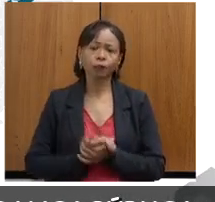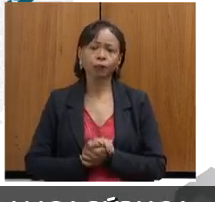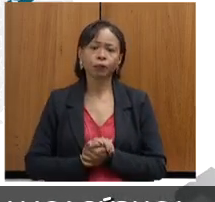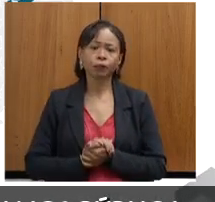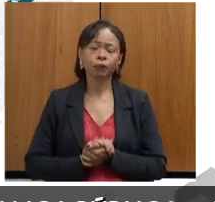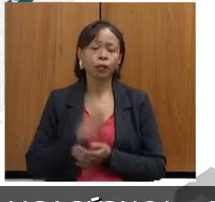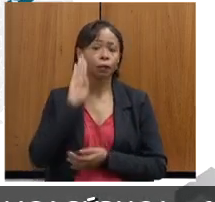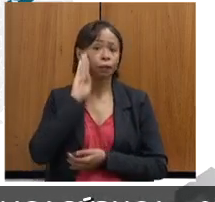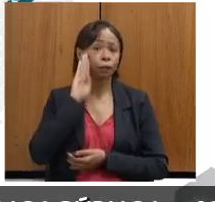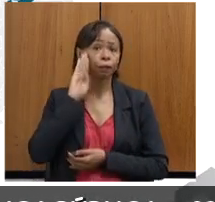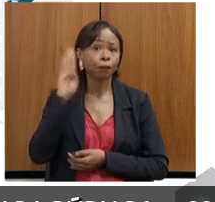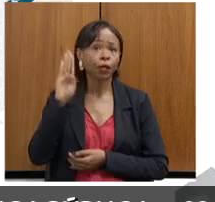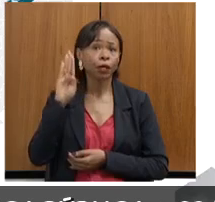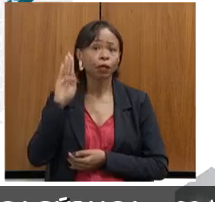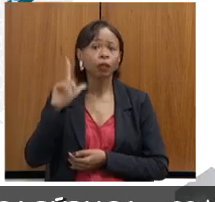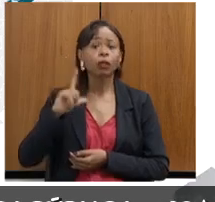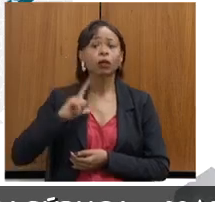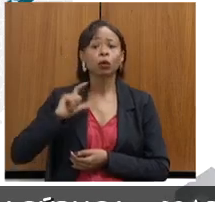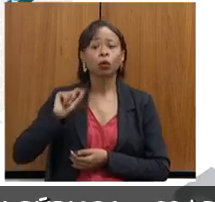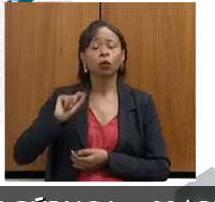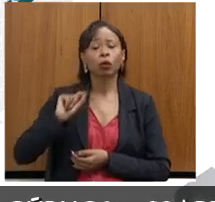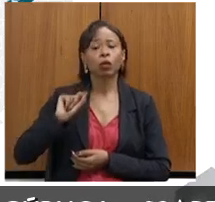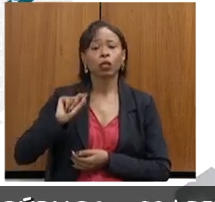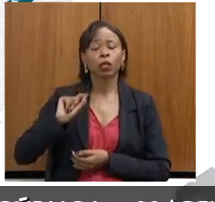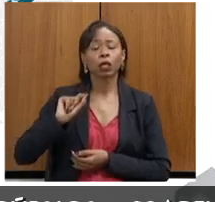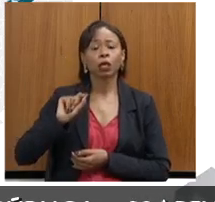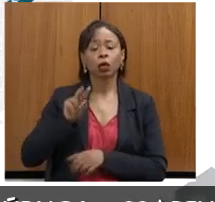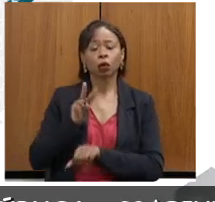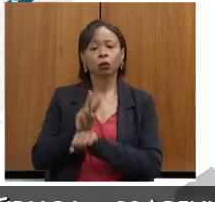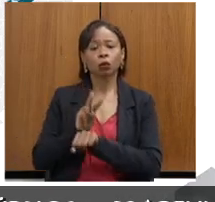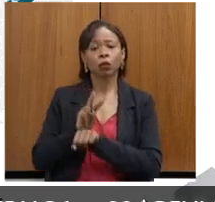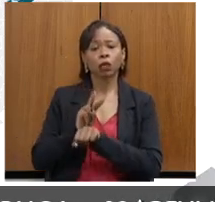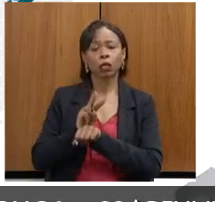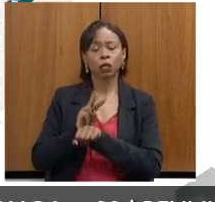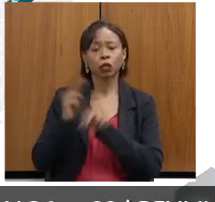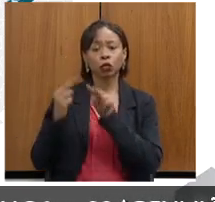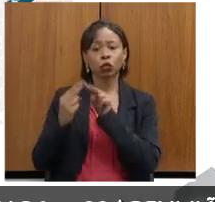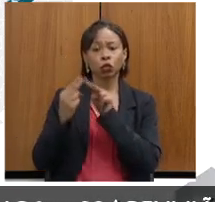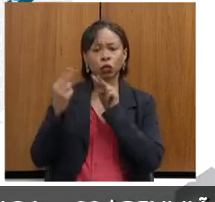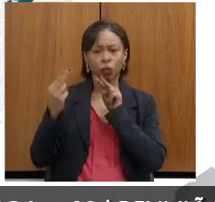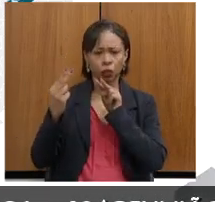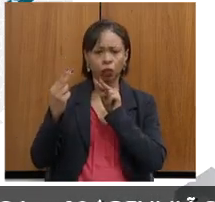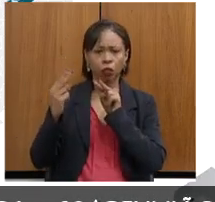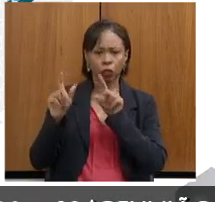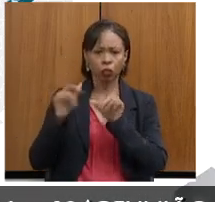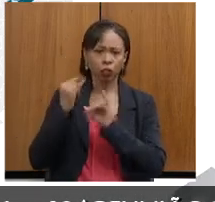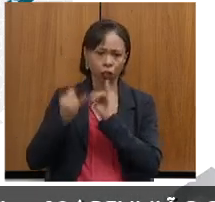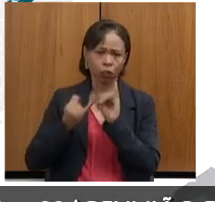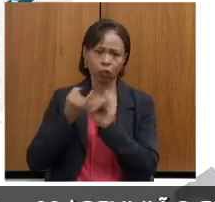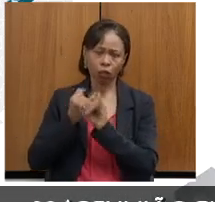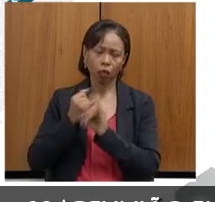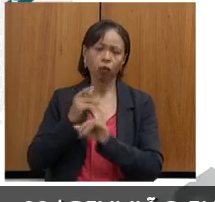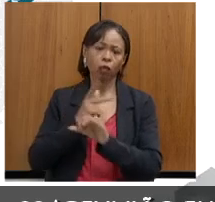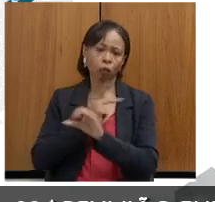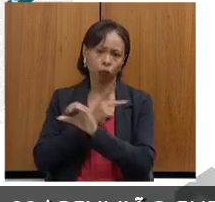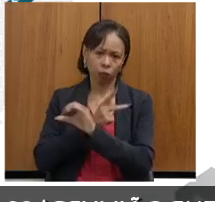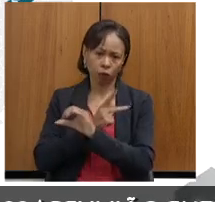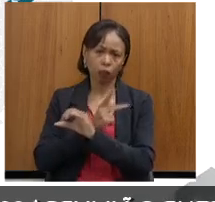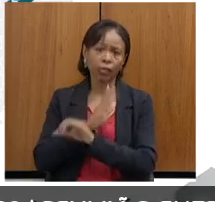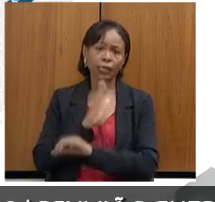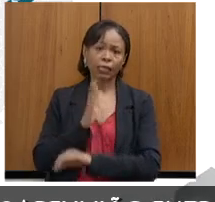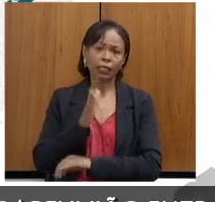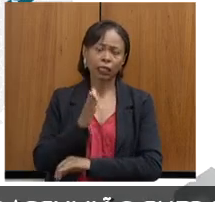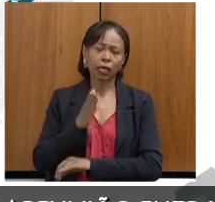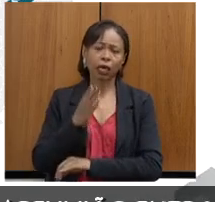destacamos o plantão digital da Polícia Civil que hoje já se encontra em